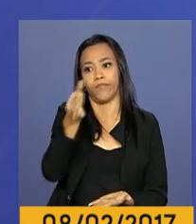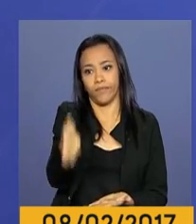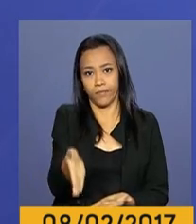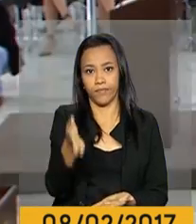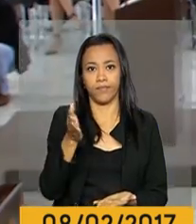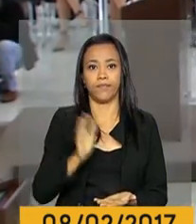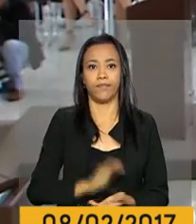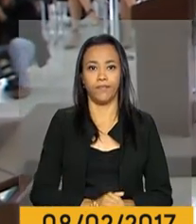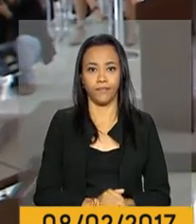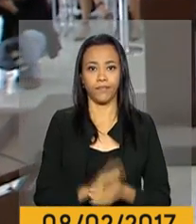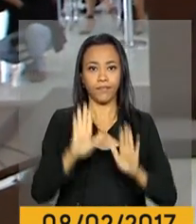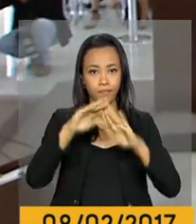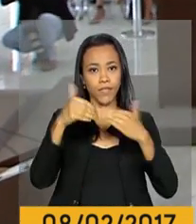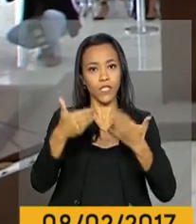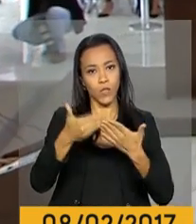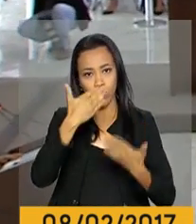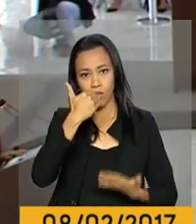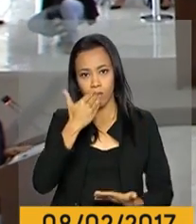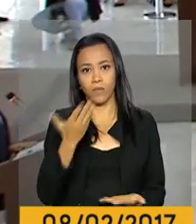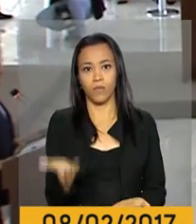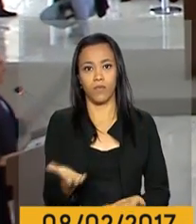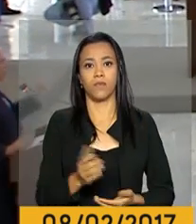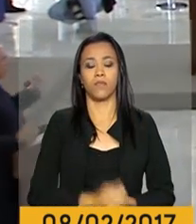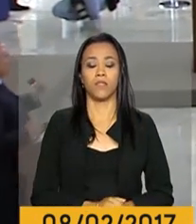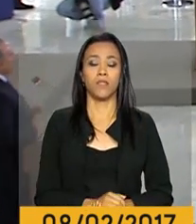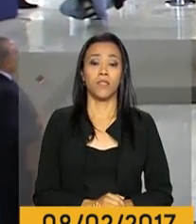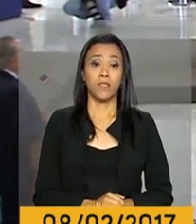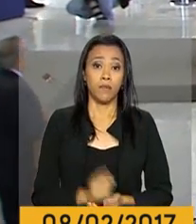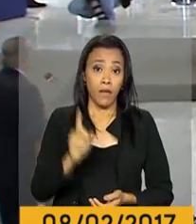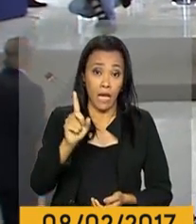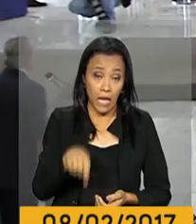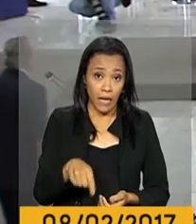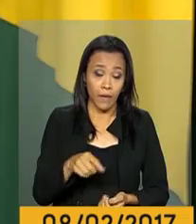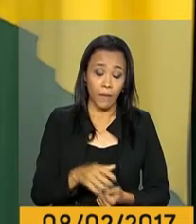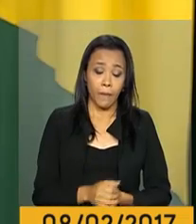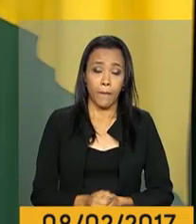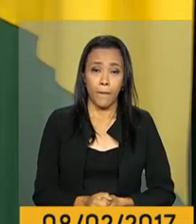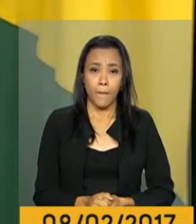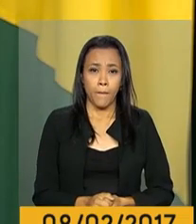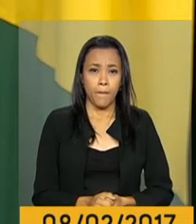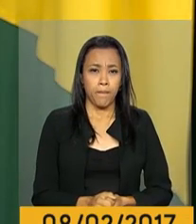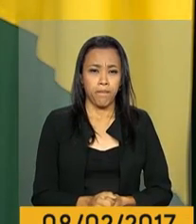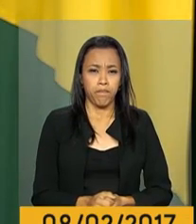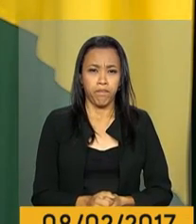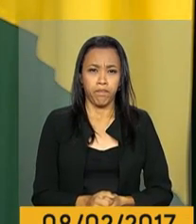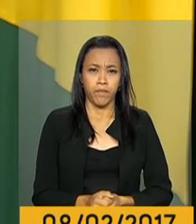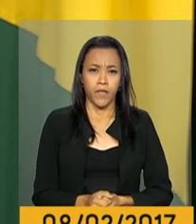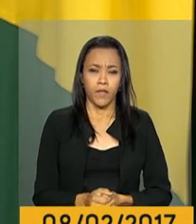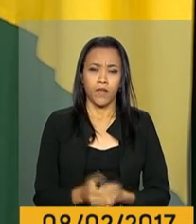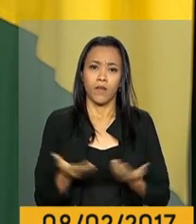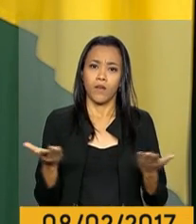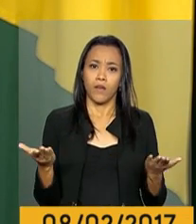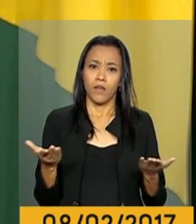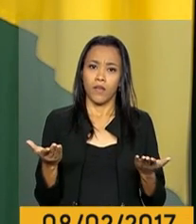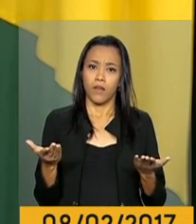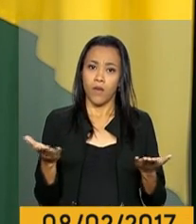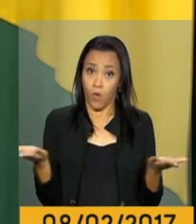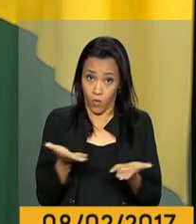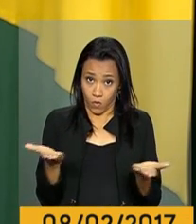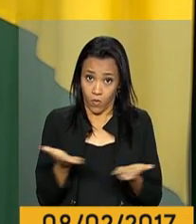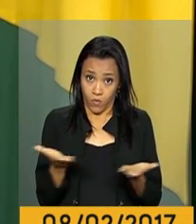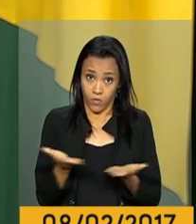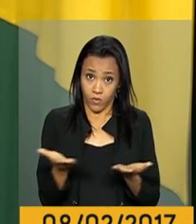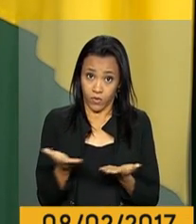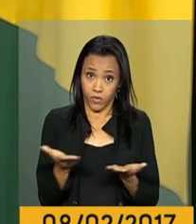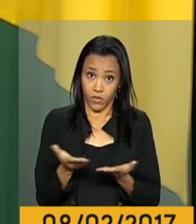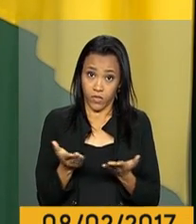utilizam da merenda É impressionante como solenizar certos